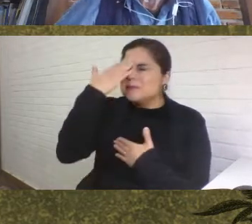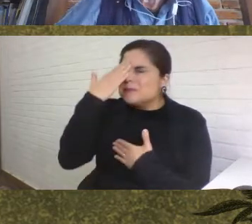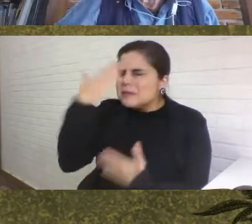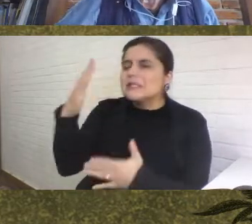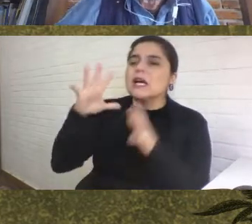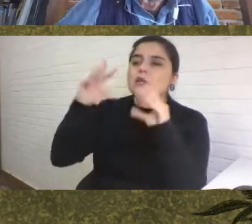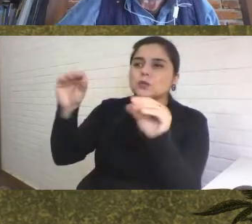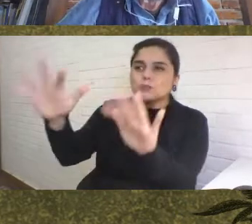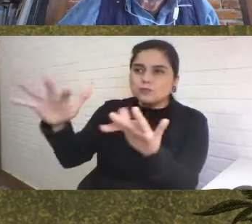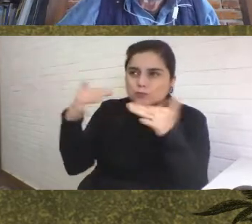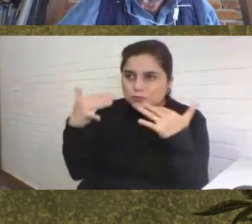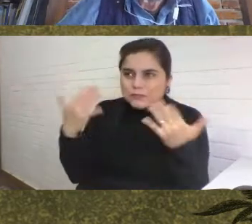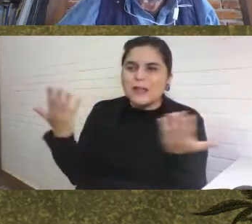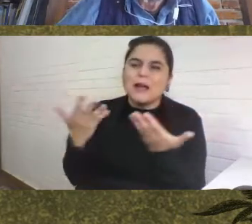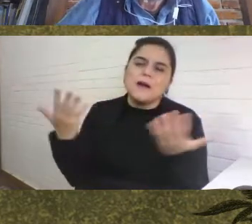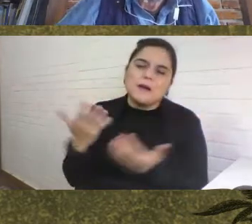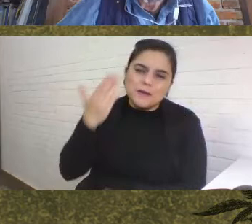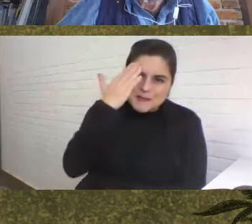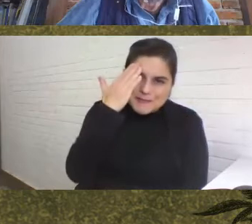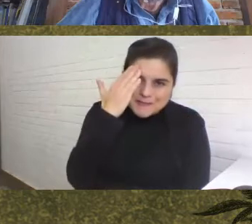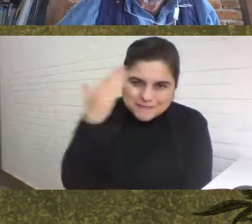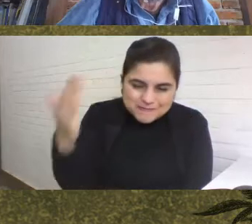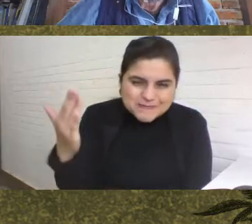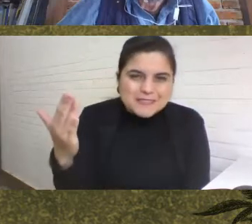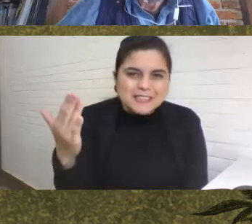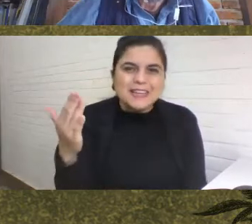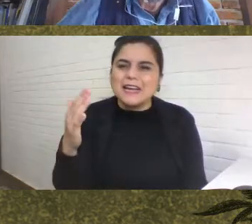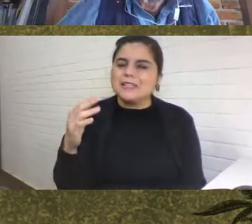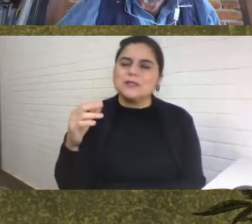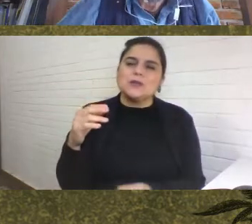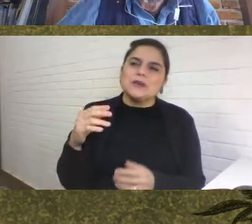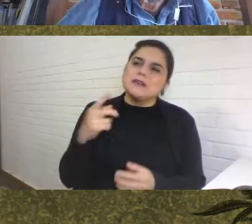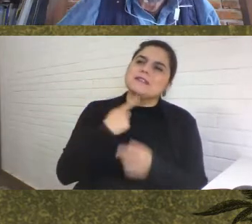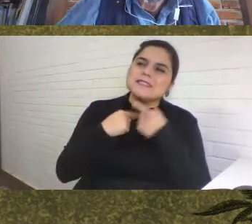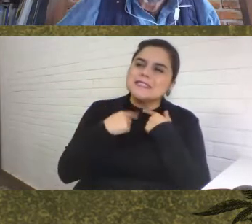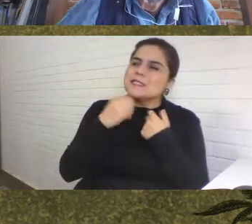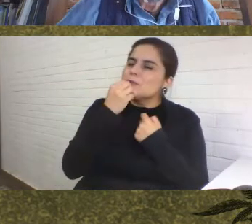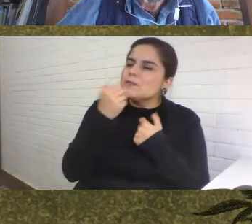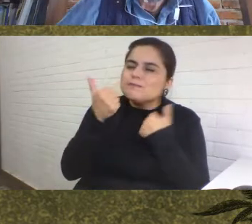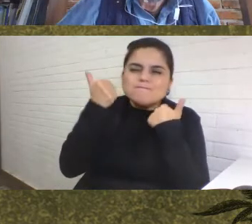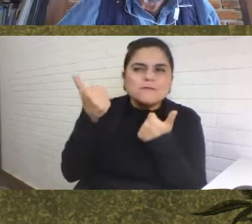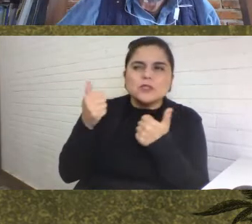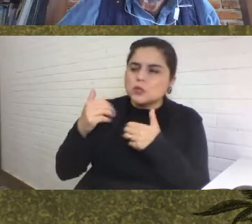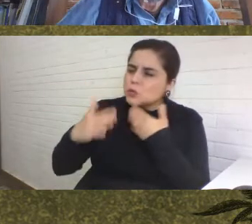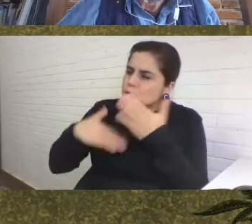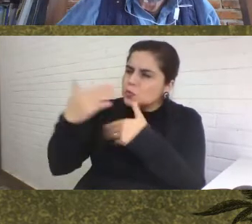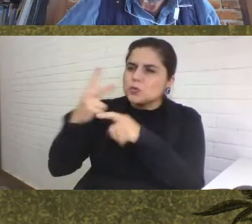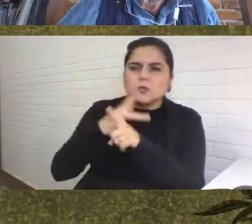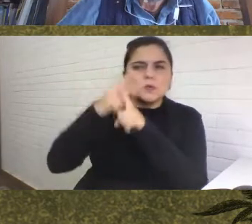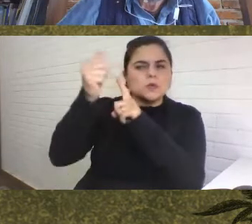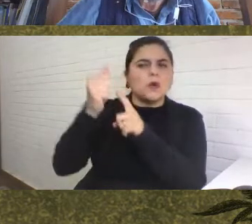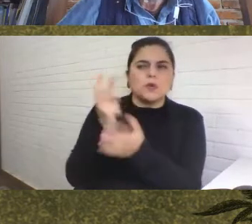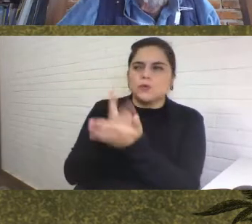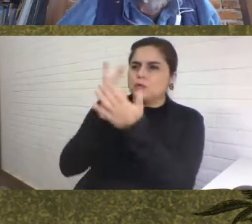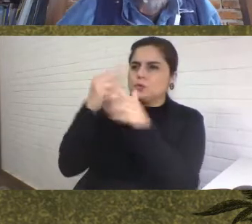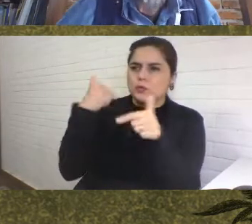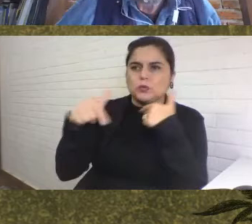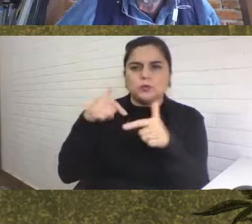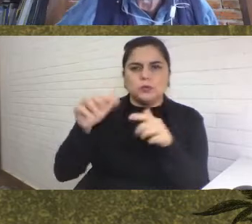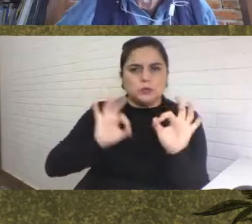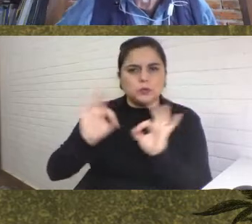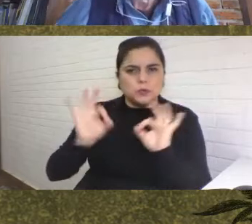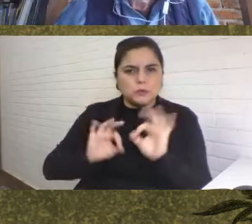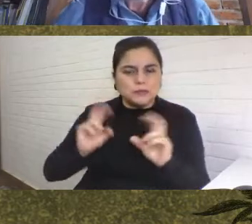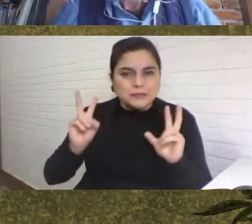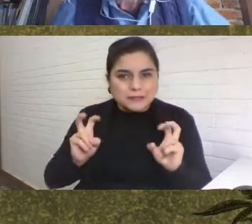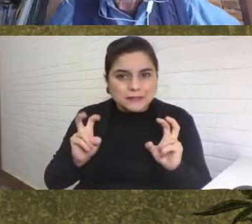atenção, foi um gosto. Desejo o maior sucesso para a continuação dos vossos trabalhos. Muito obrigado, gente. Agora